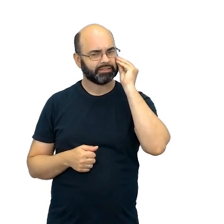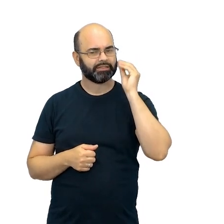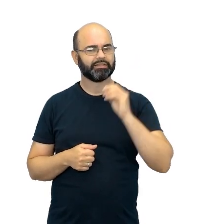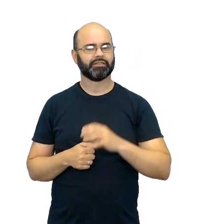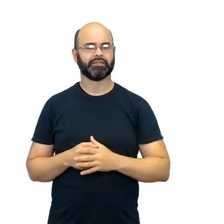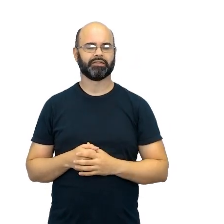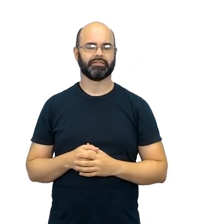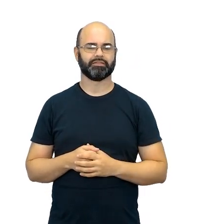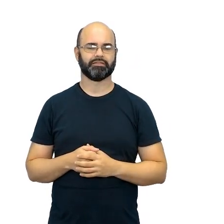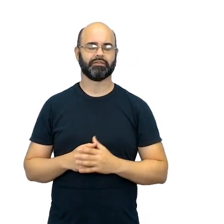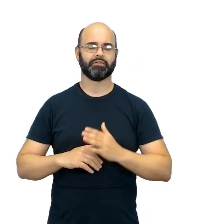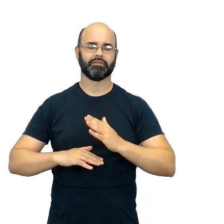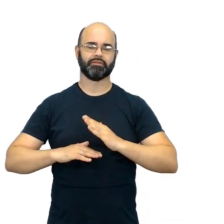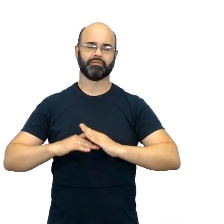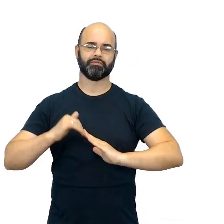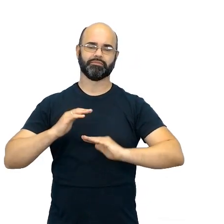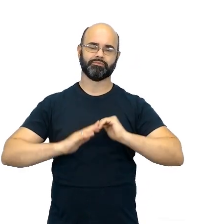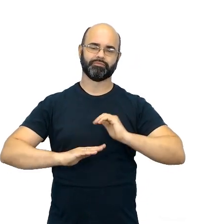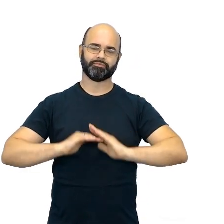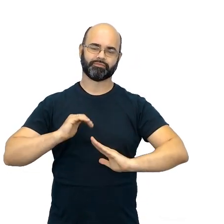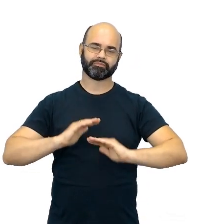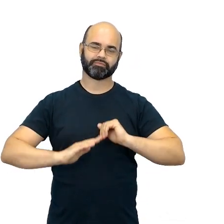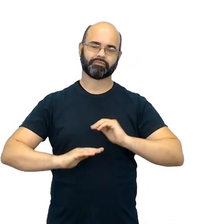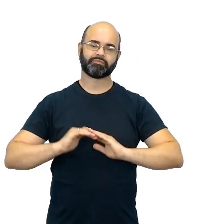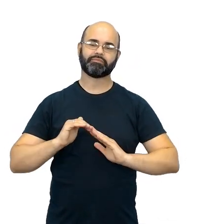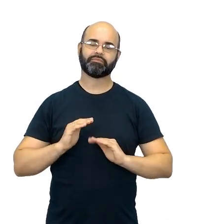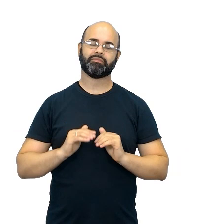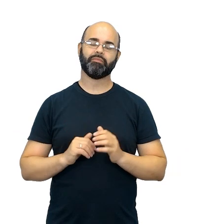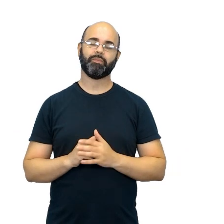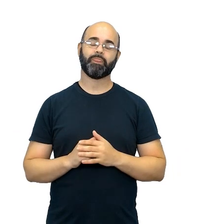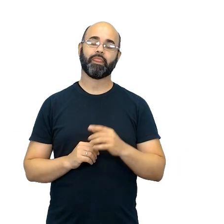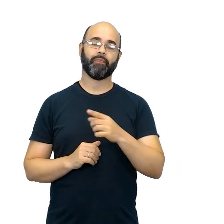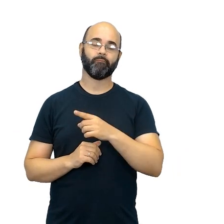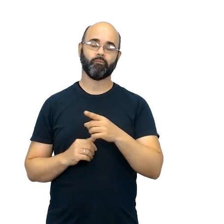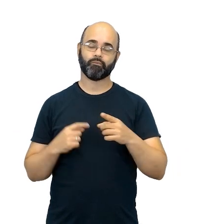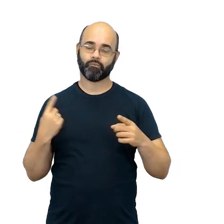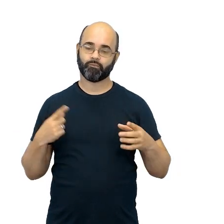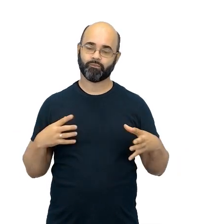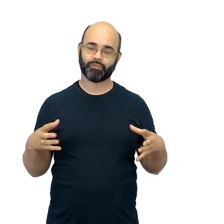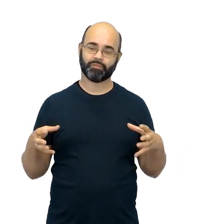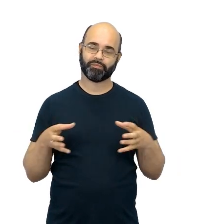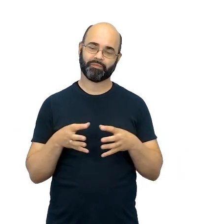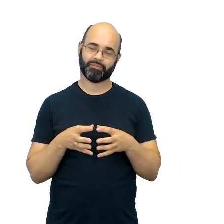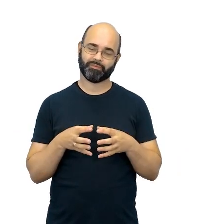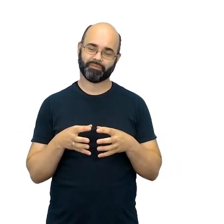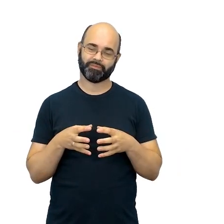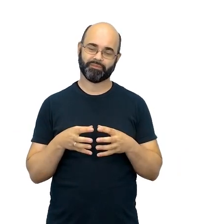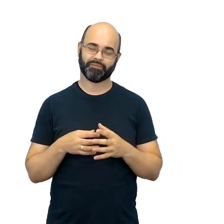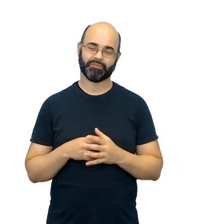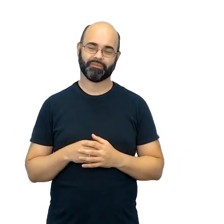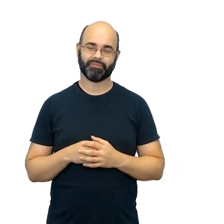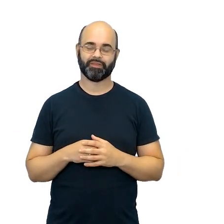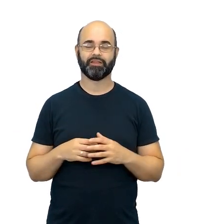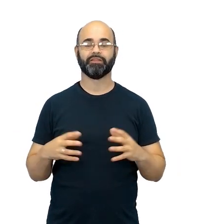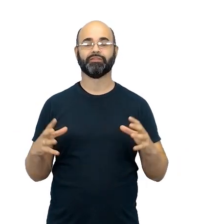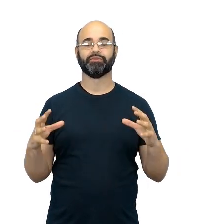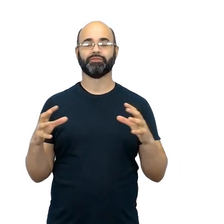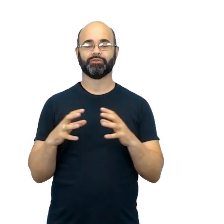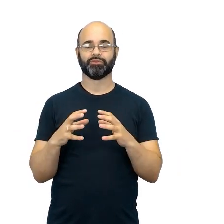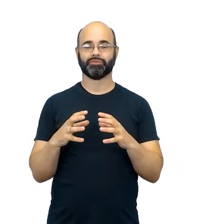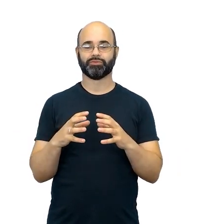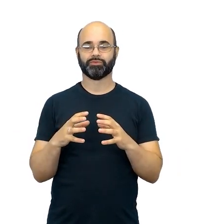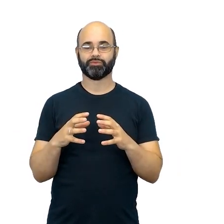fazer práticas colaborativas ali junto e tudo mais, né. Então, uma coisa, eu vou relatar uma coisa